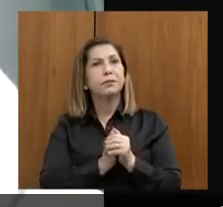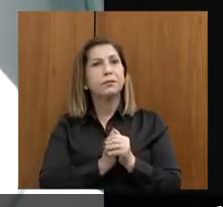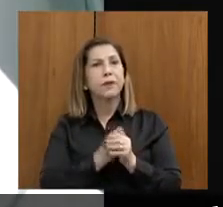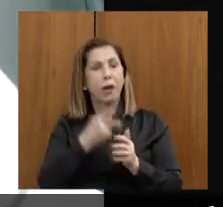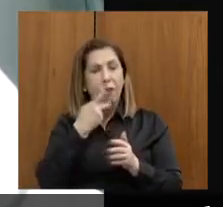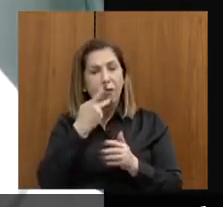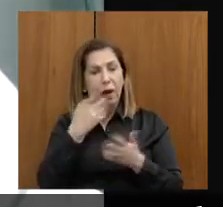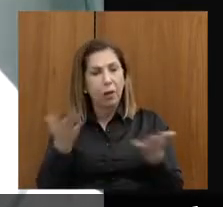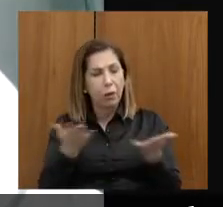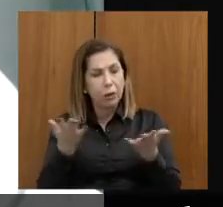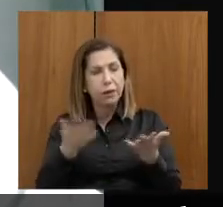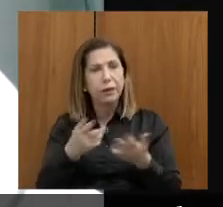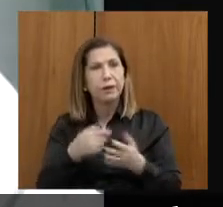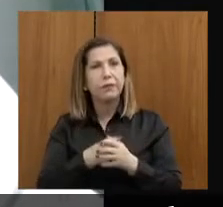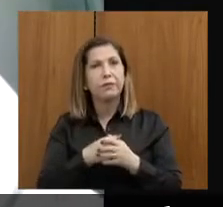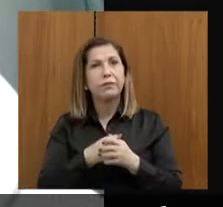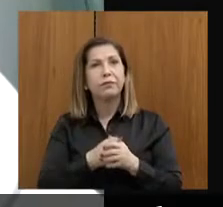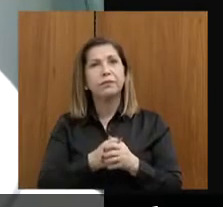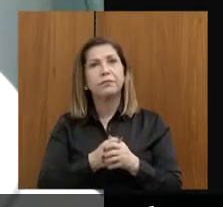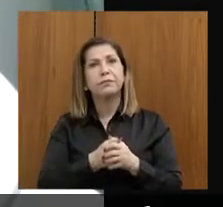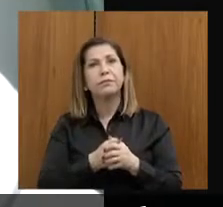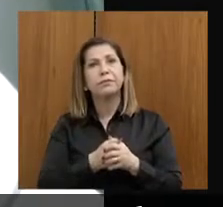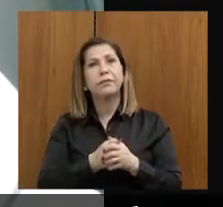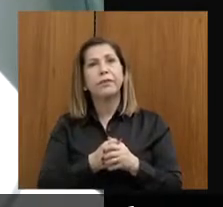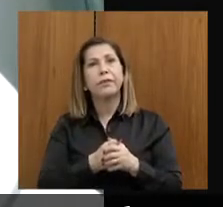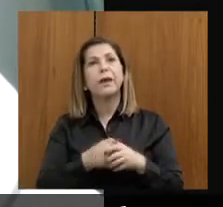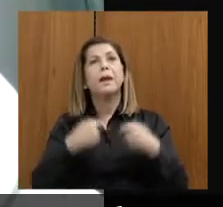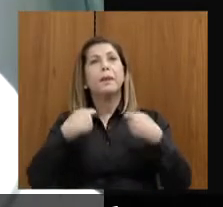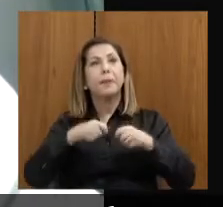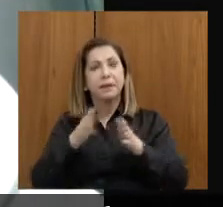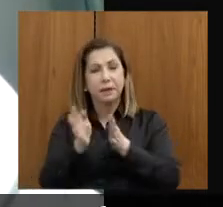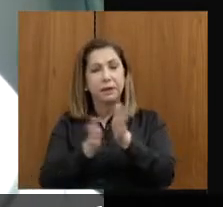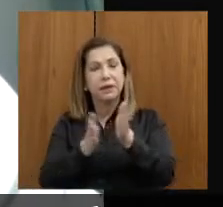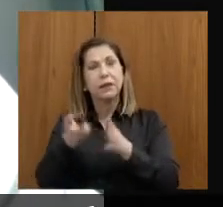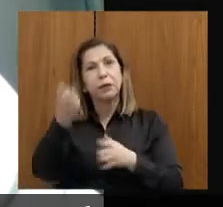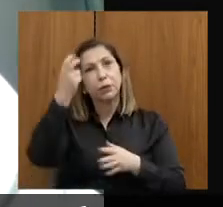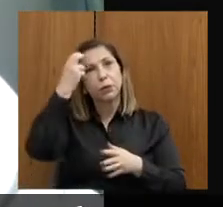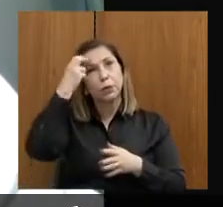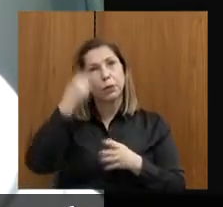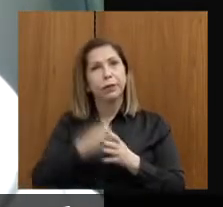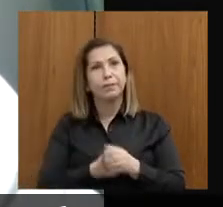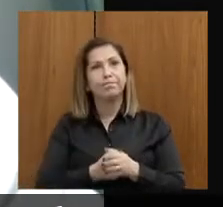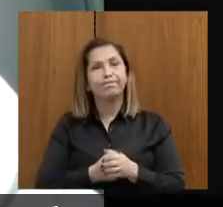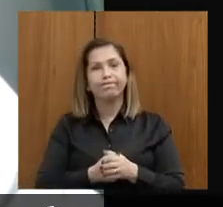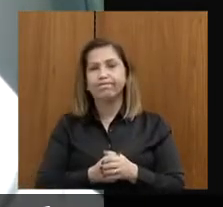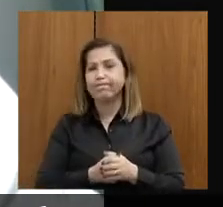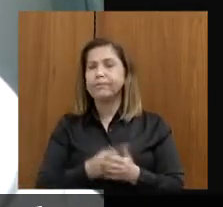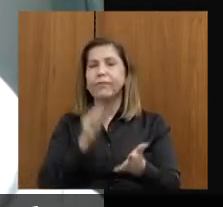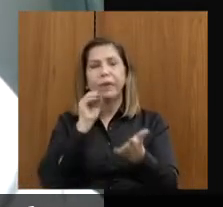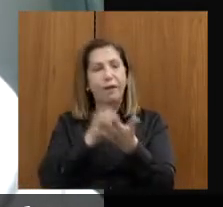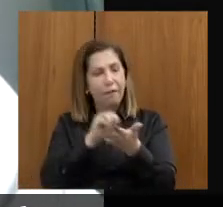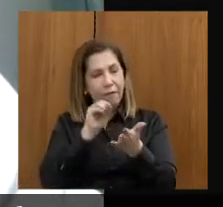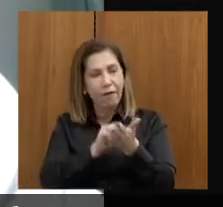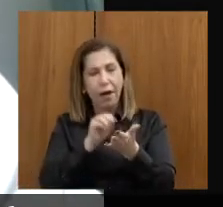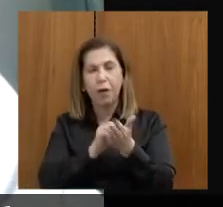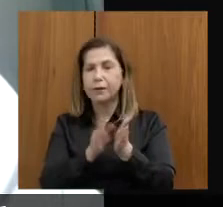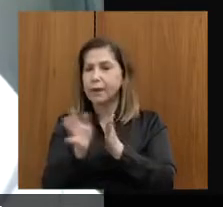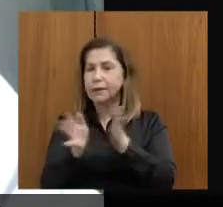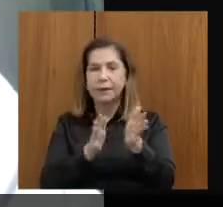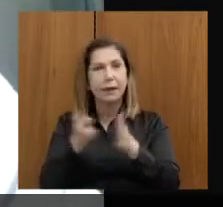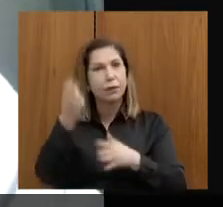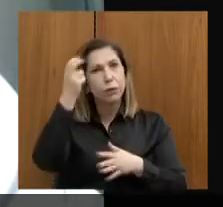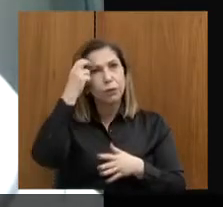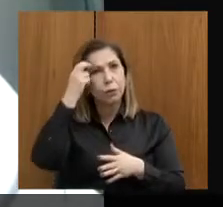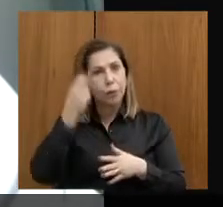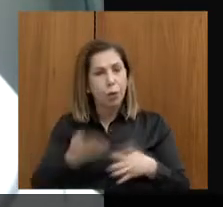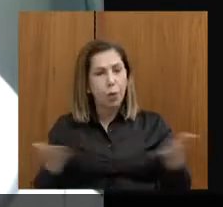saldo para mim aqui é o seguinte Nossa antes de ter acesso a essa cultura nós não temos essa Cultura e eu